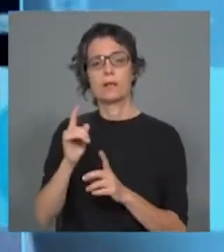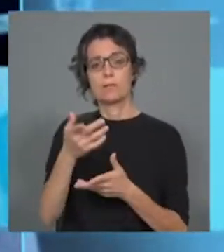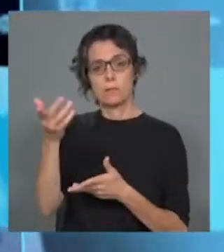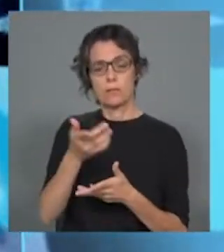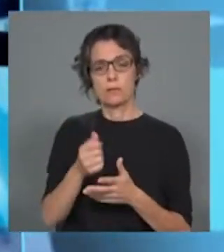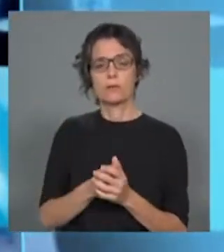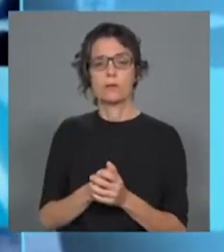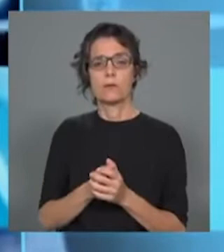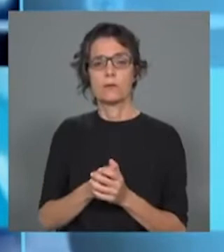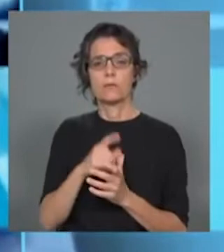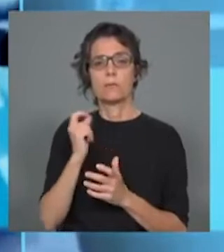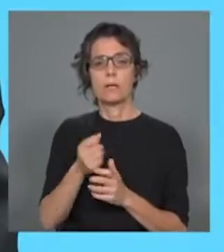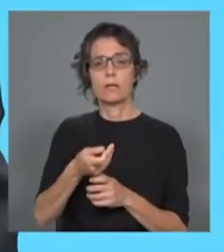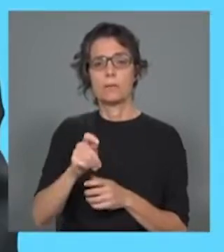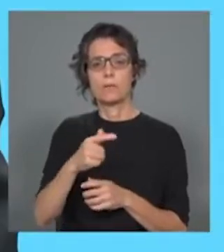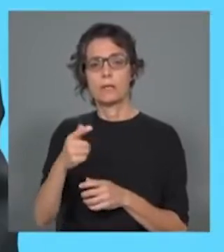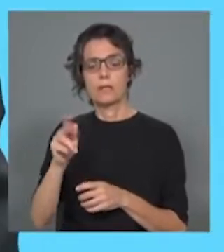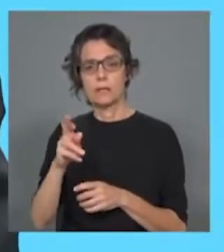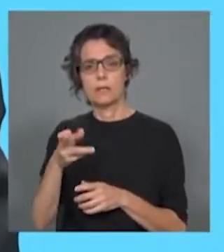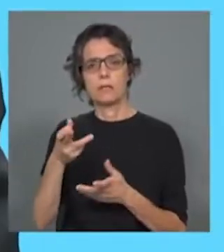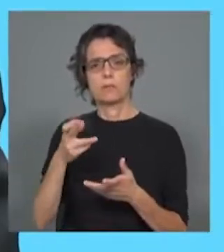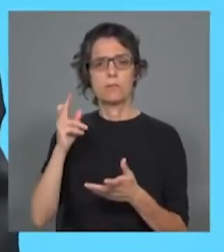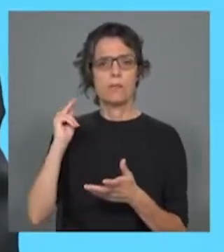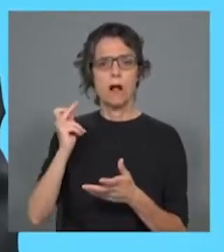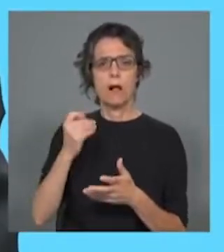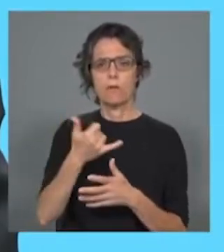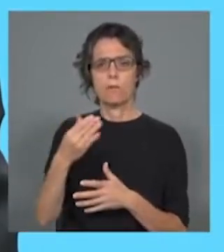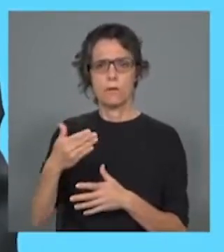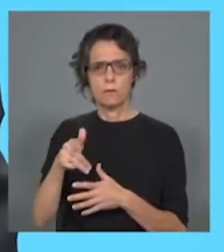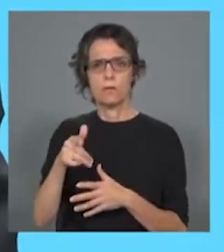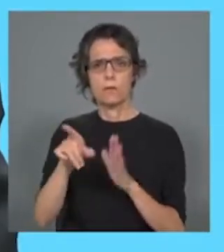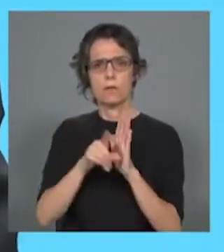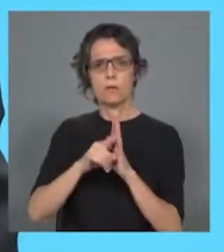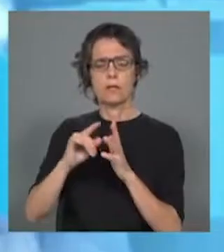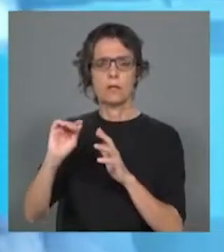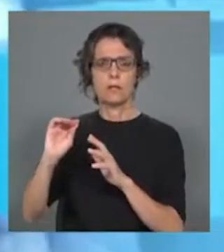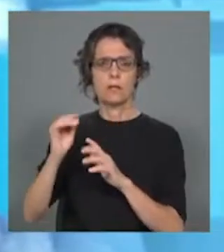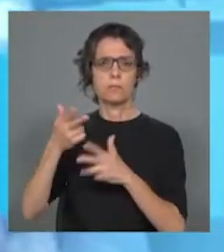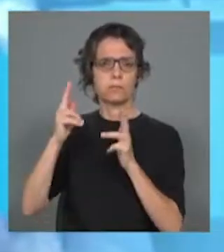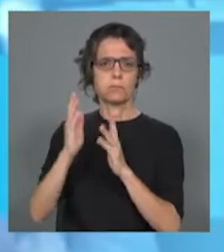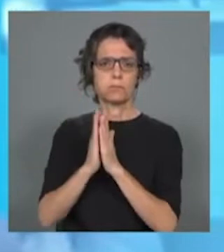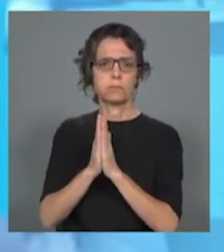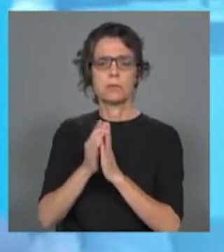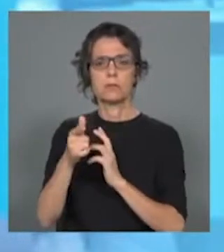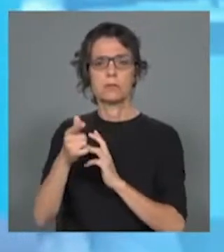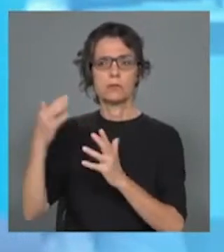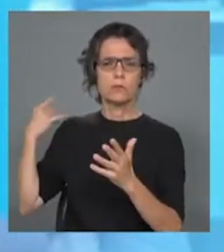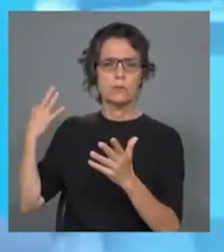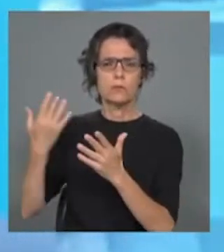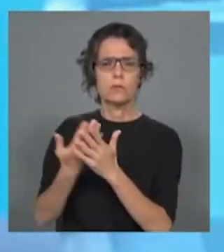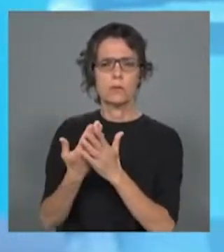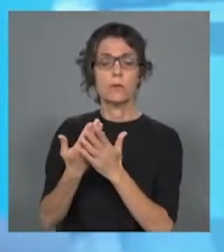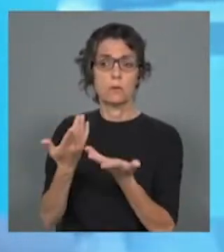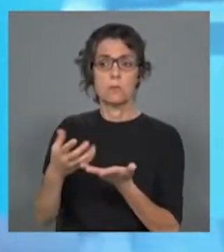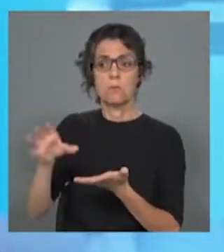Stilwell. São 21 anos desta Lei de Liberdade Religiosa. Vivemos num país sem grandes,